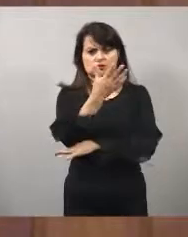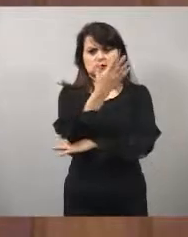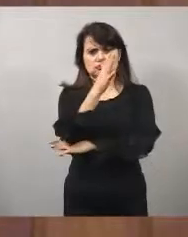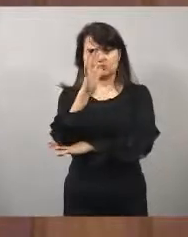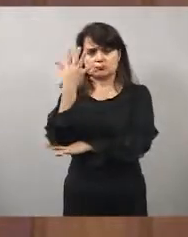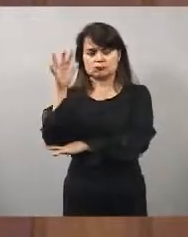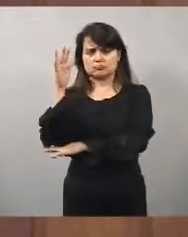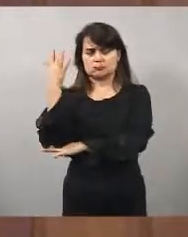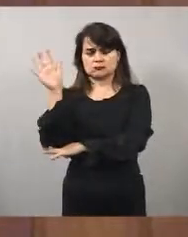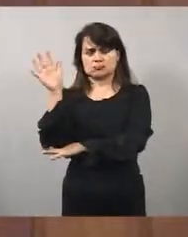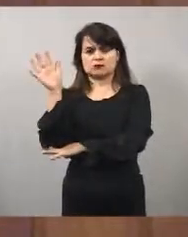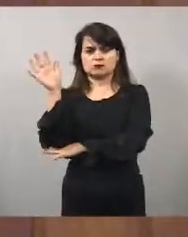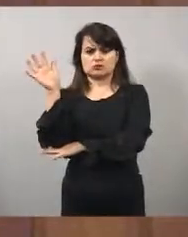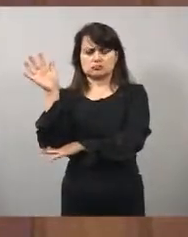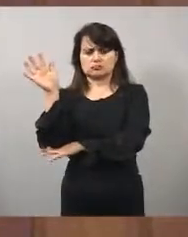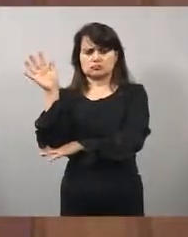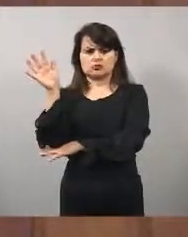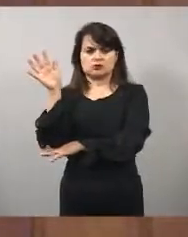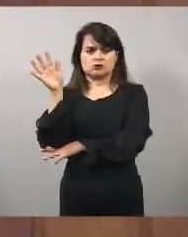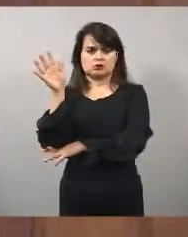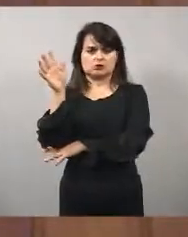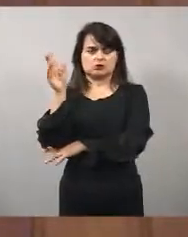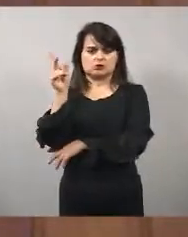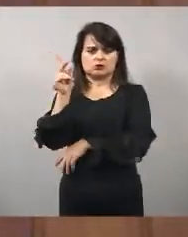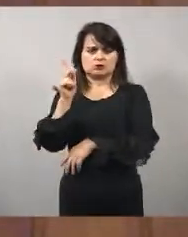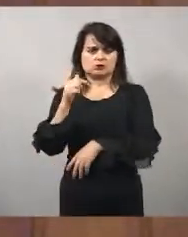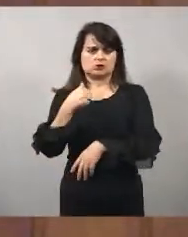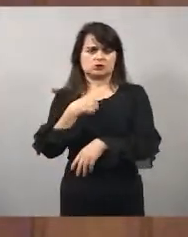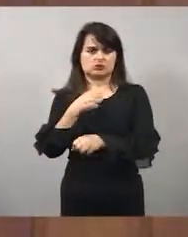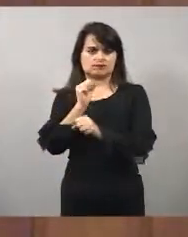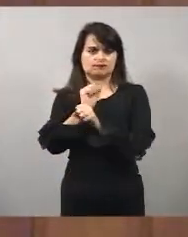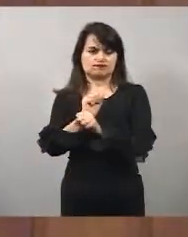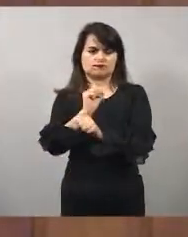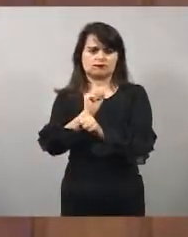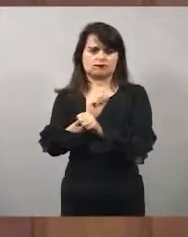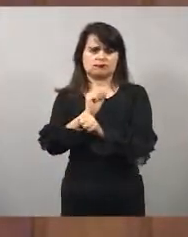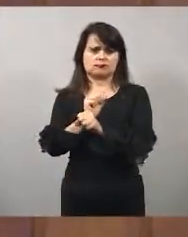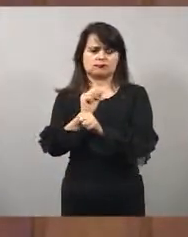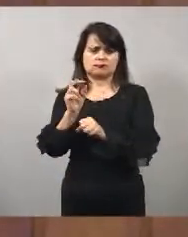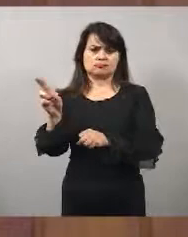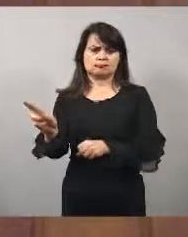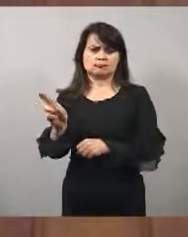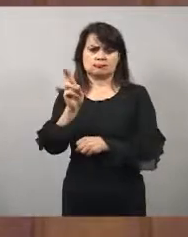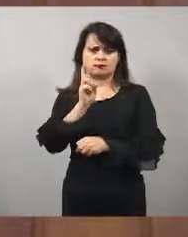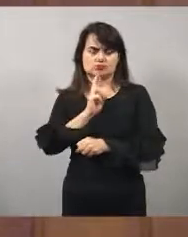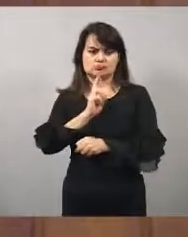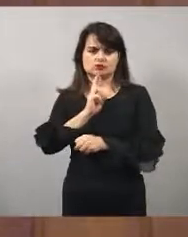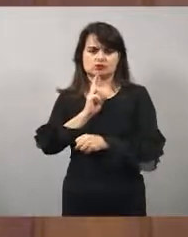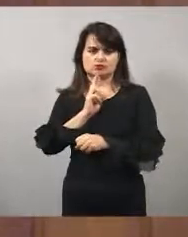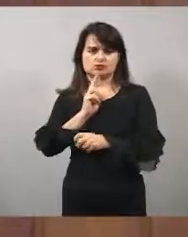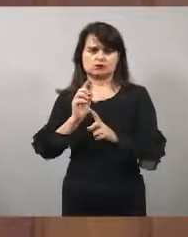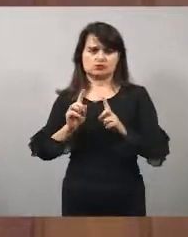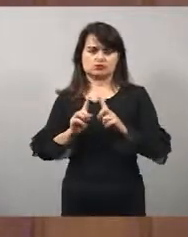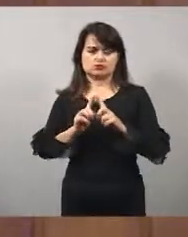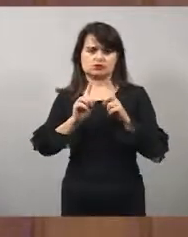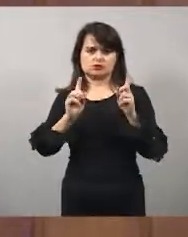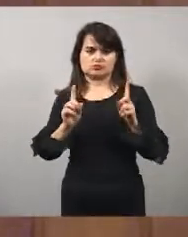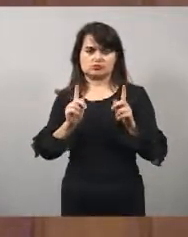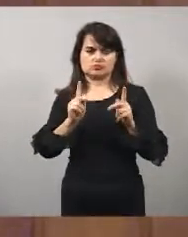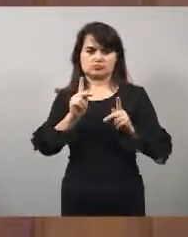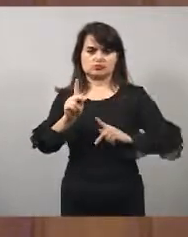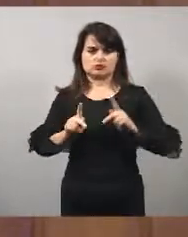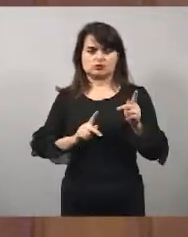que eu tive de resposta ali é que as obras seriam retomadas assim que houvesse um